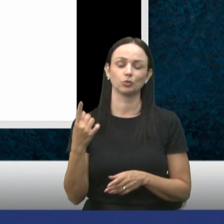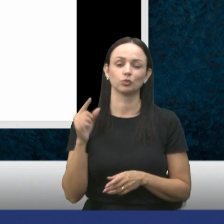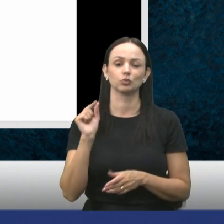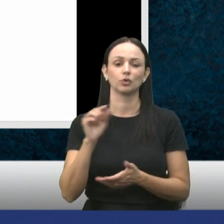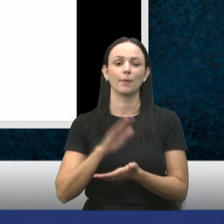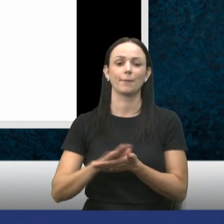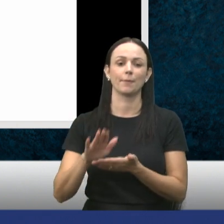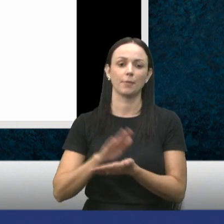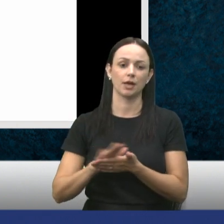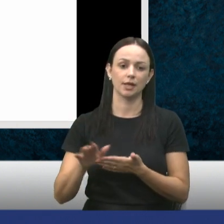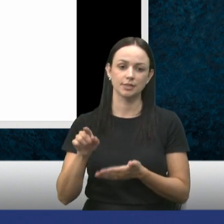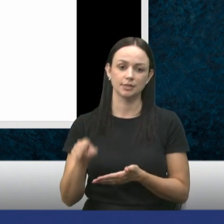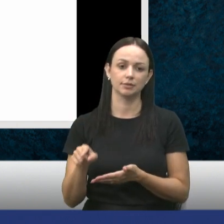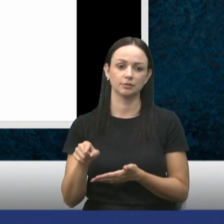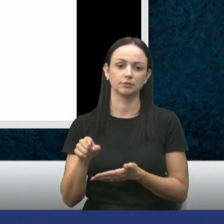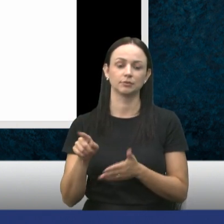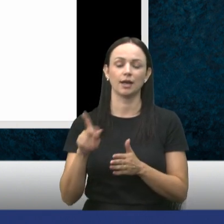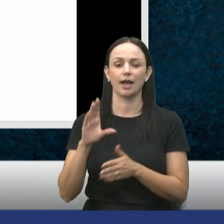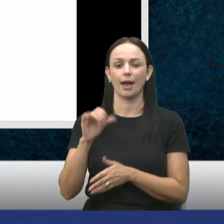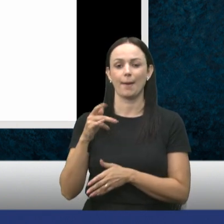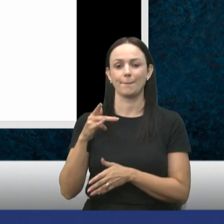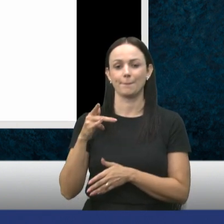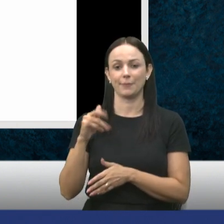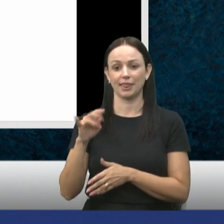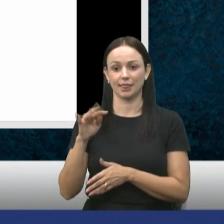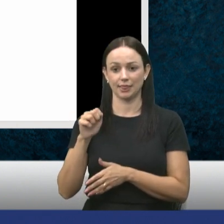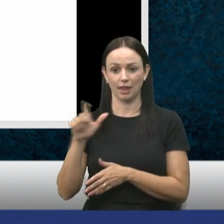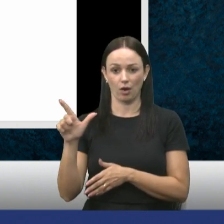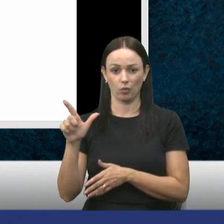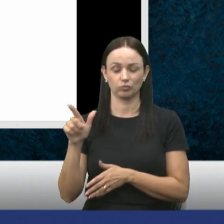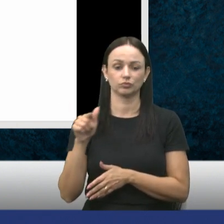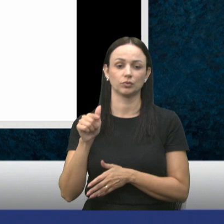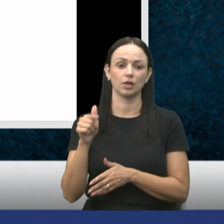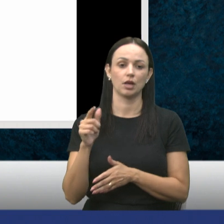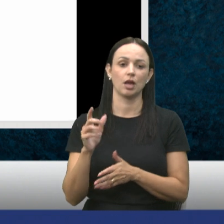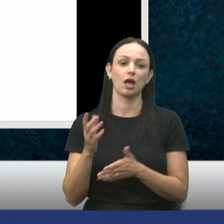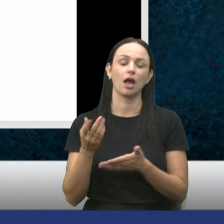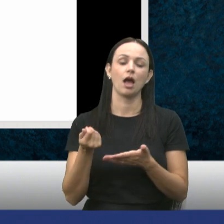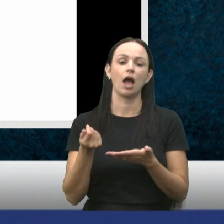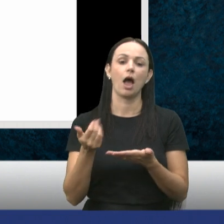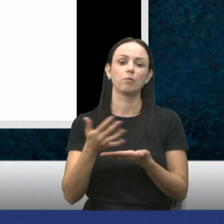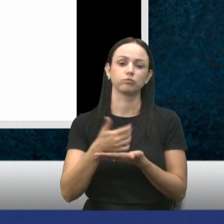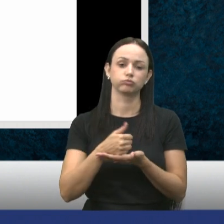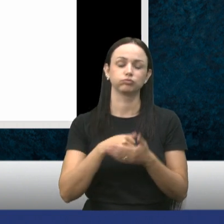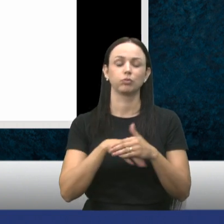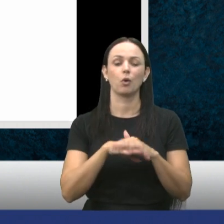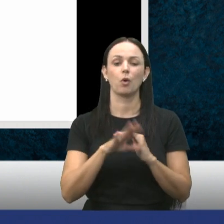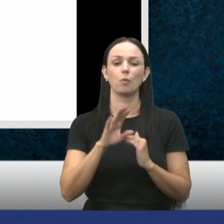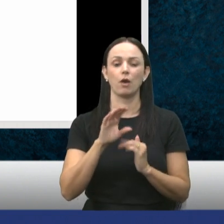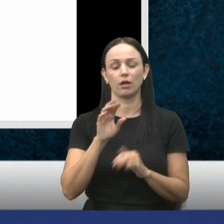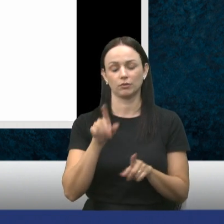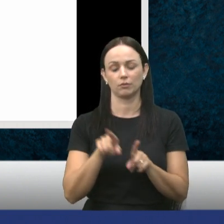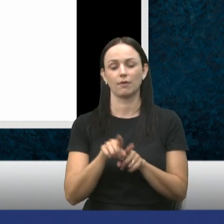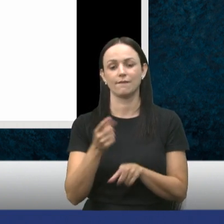às despesas de capital. O acumulado é o mesmo valor também.